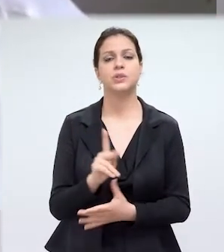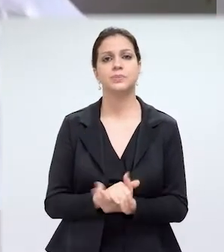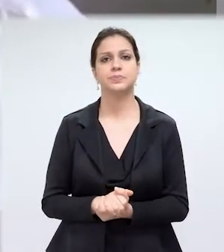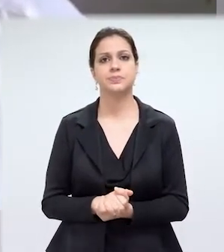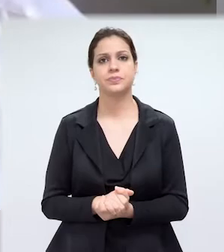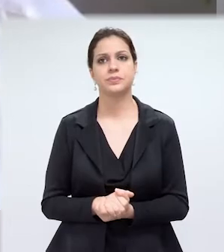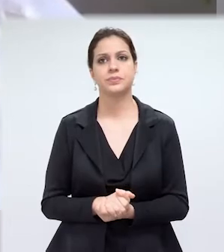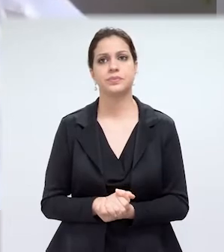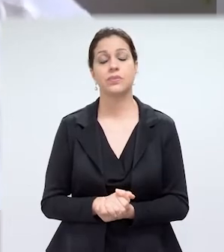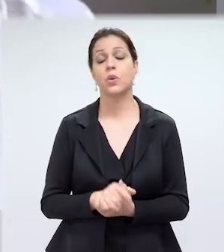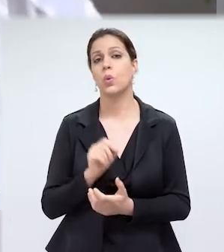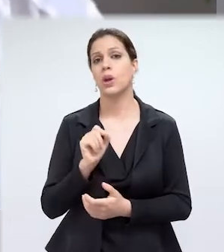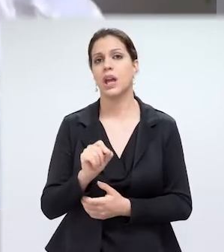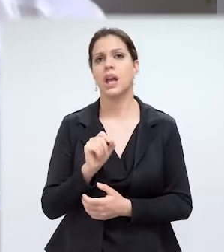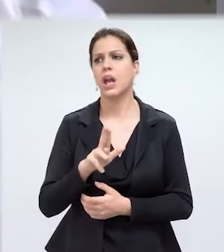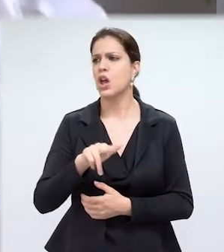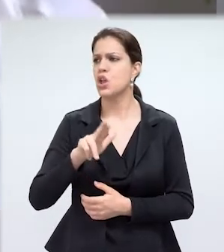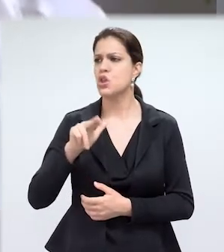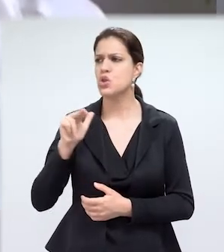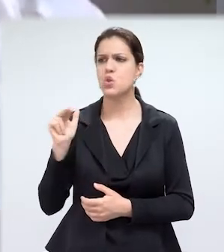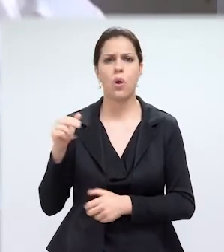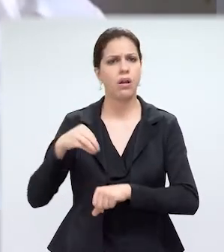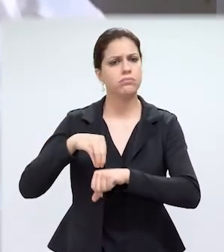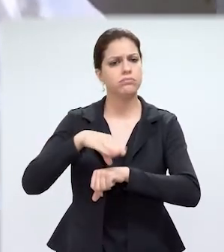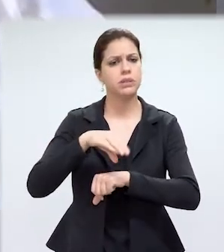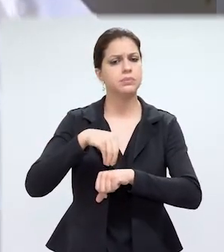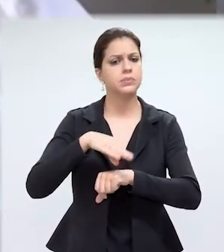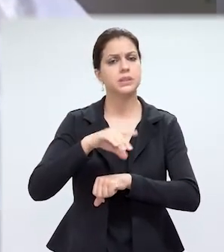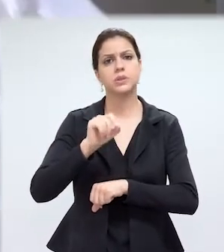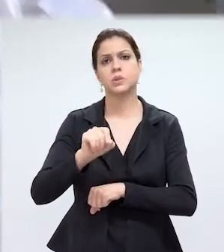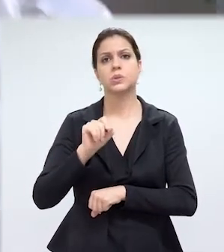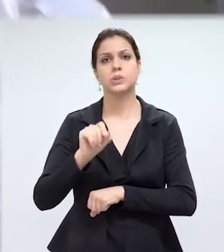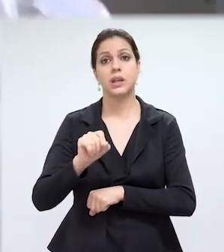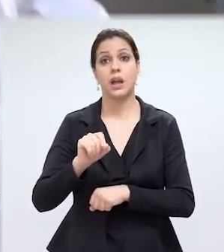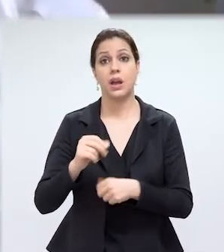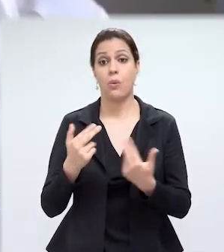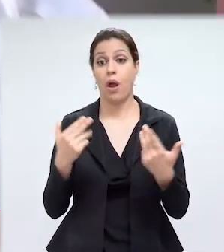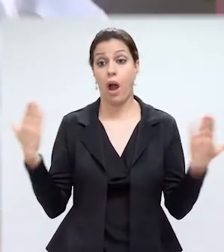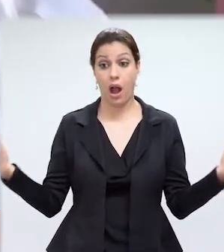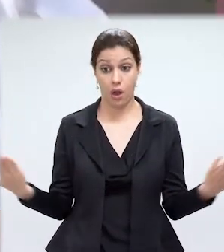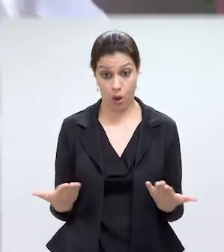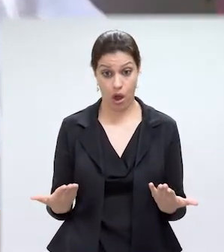ex-alunos que hoje são professores e nunca se trabalhou tanto